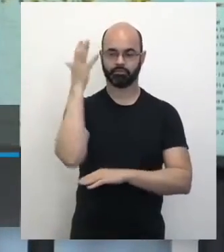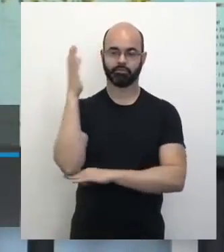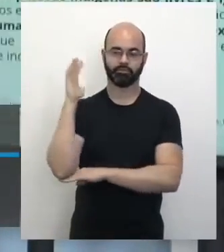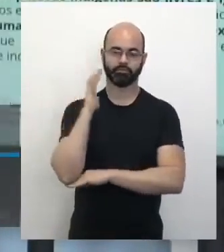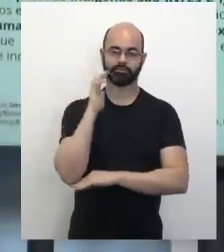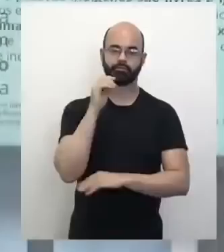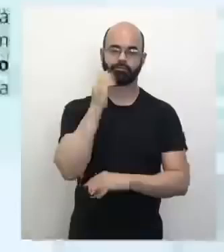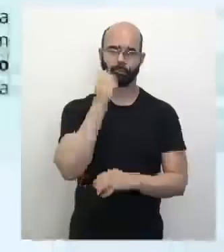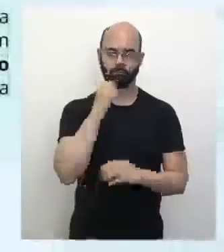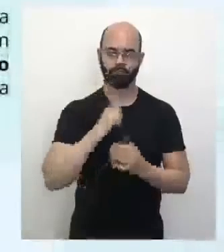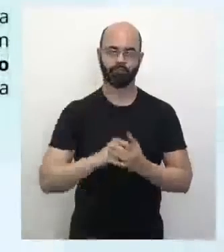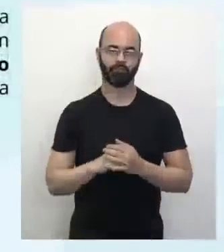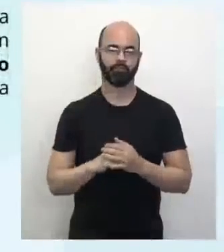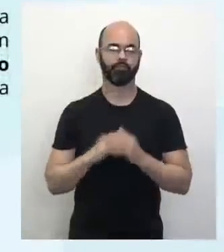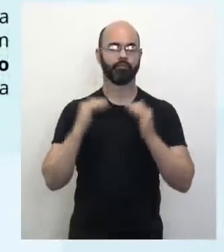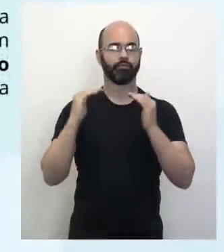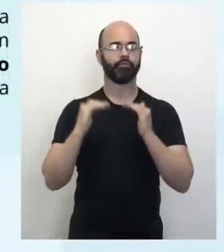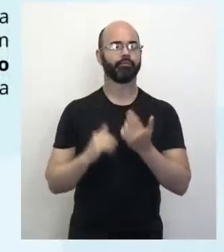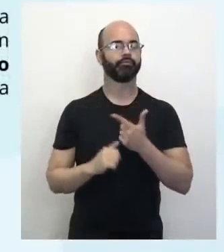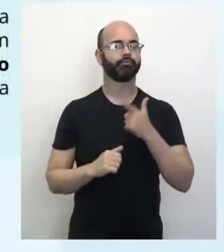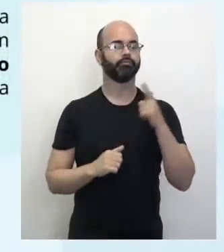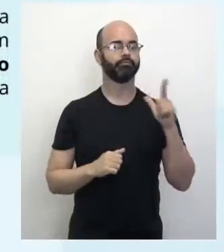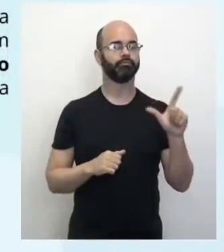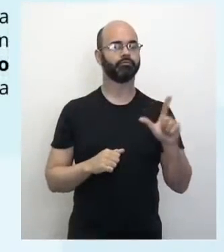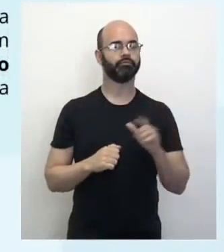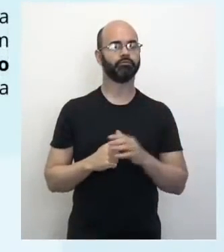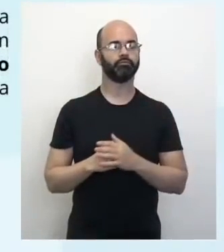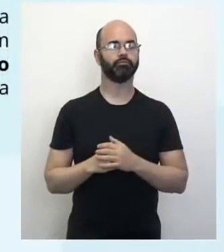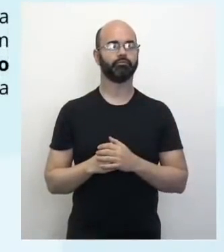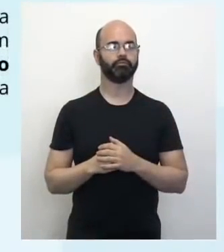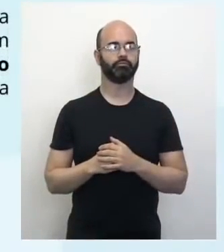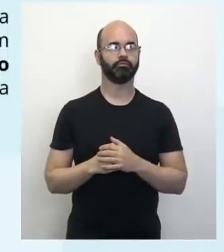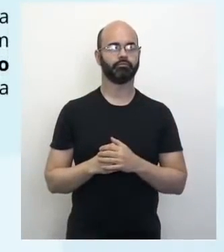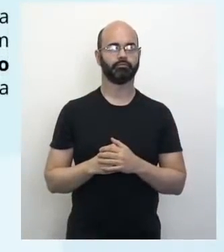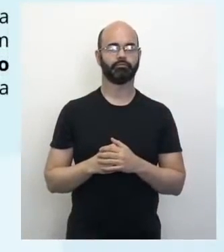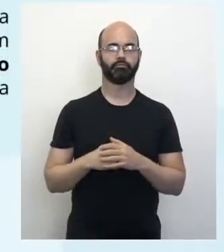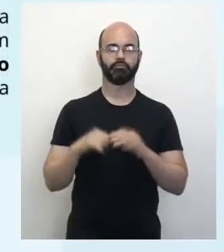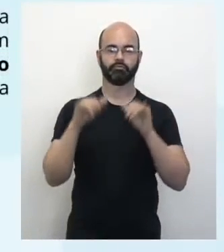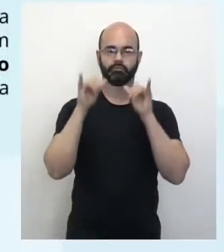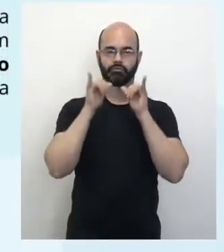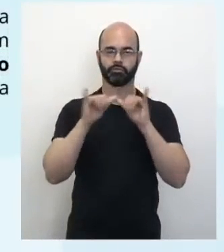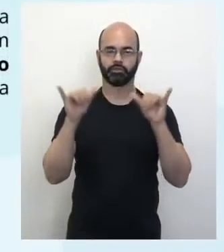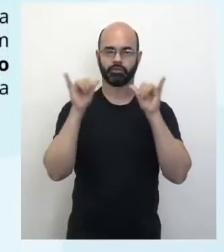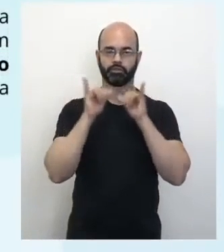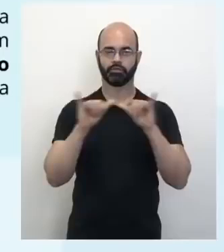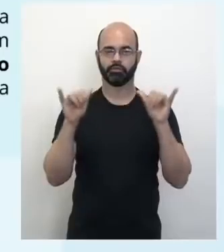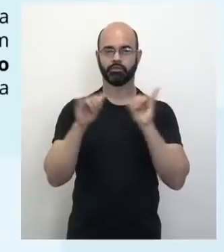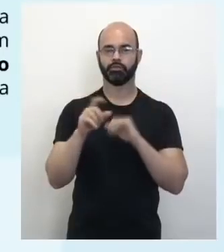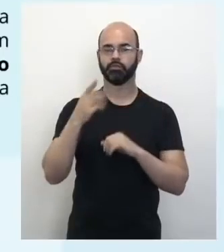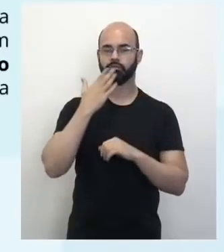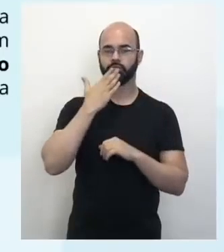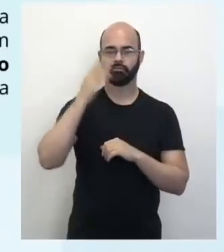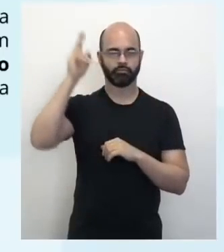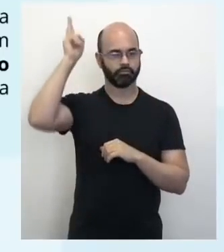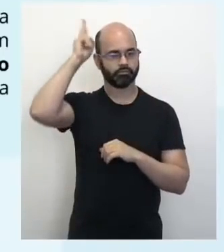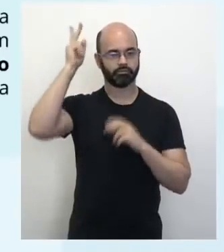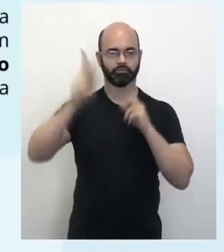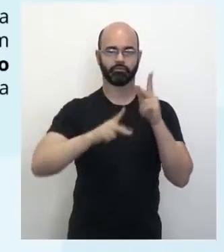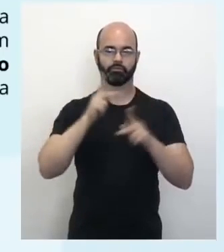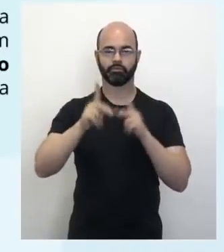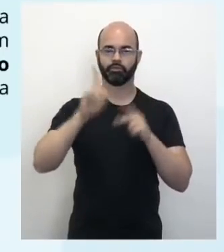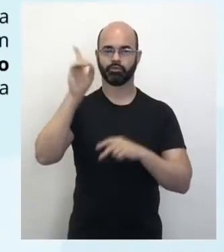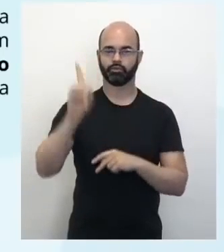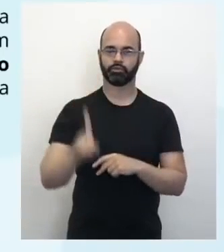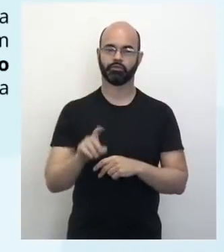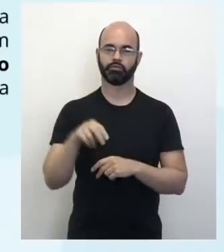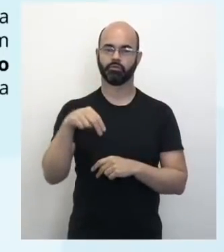ver, né, uma outra, que é a Declaração dos Direitos dos Povos Indígenas pelas Nações Unidas,